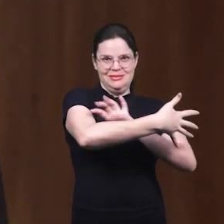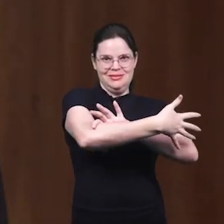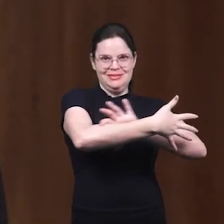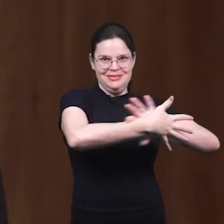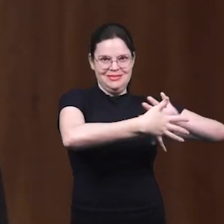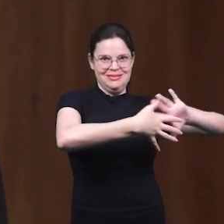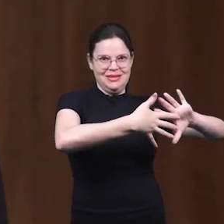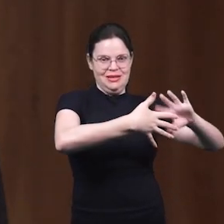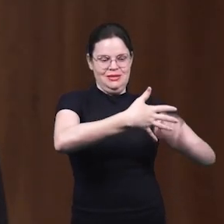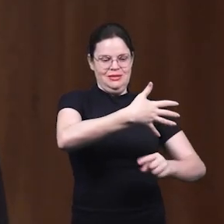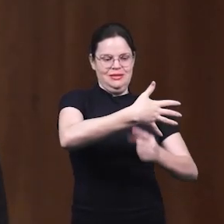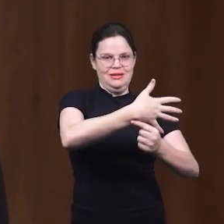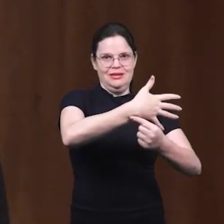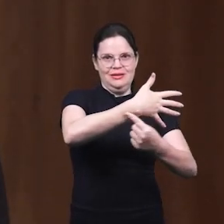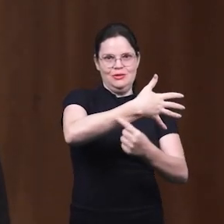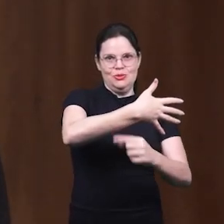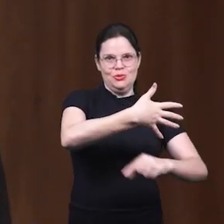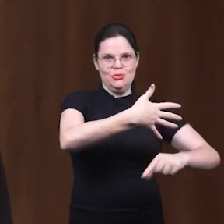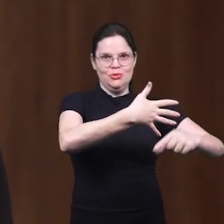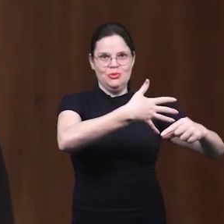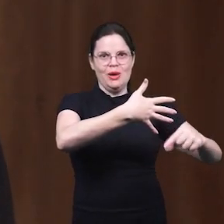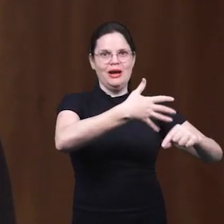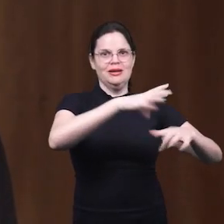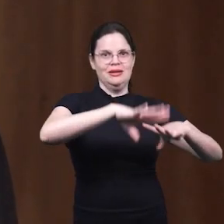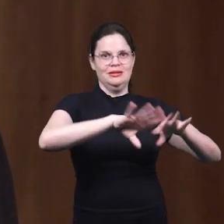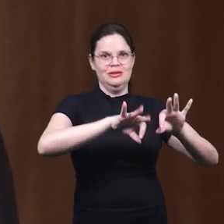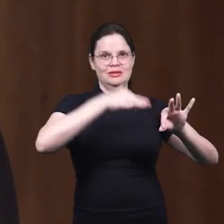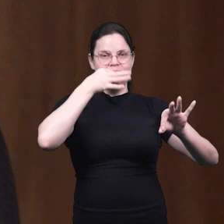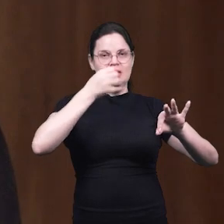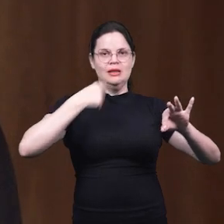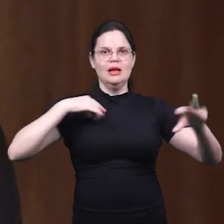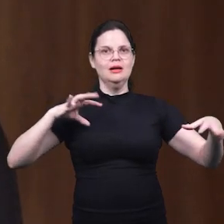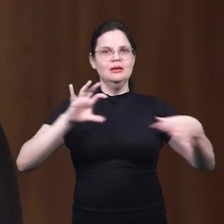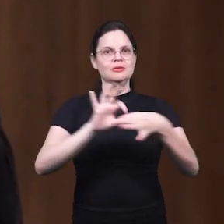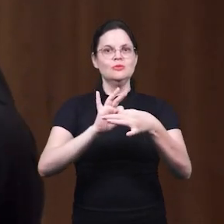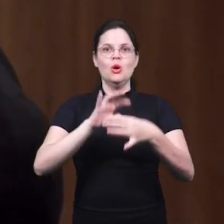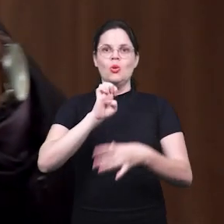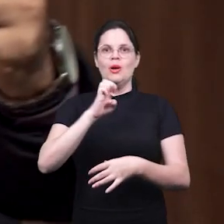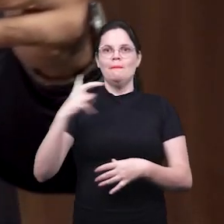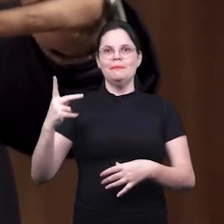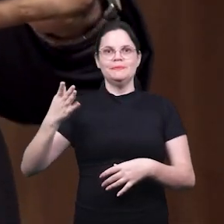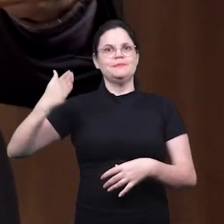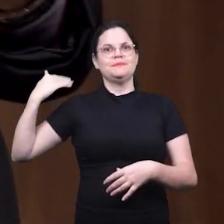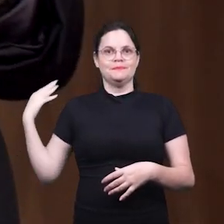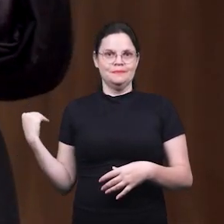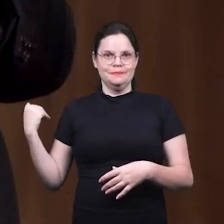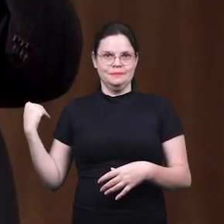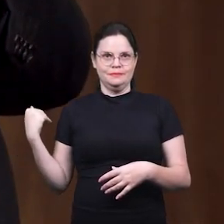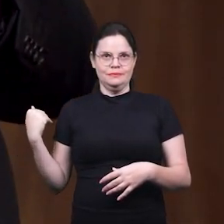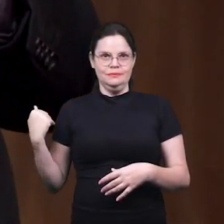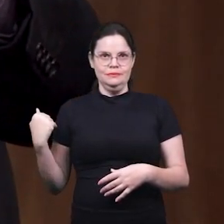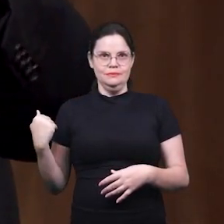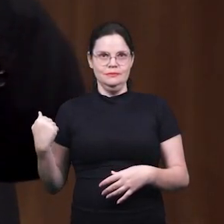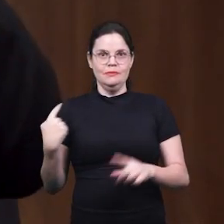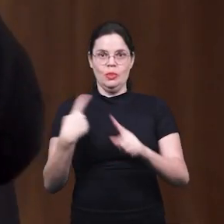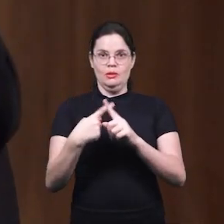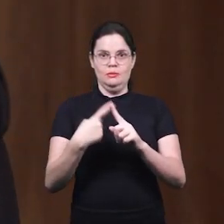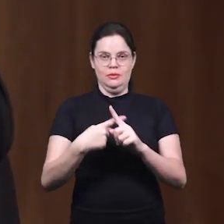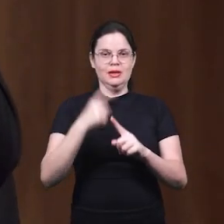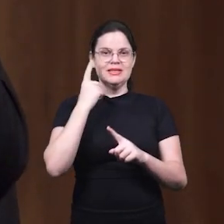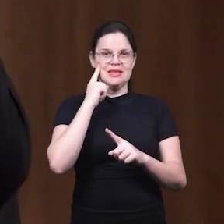alinhado com o que foi trabalhado no episódio anterior. Sim. Porque enquanto nós temos